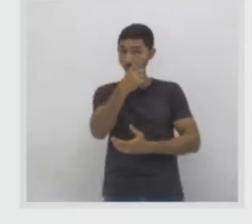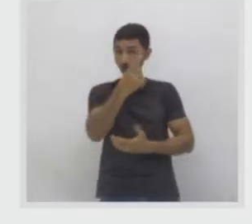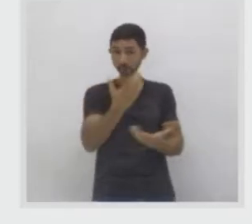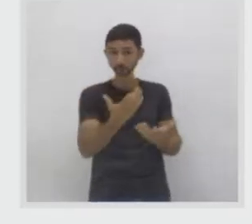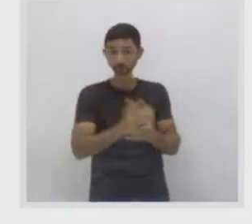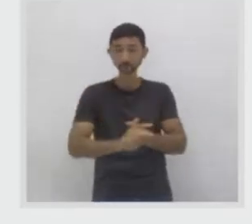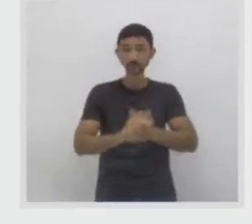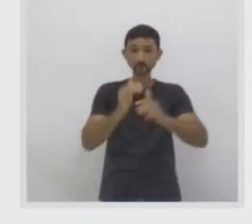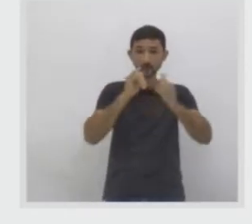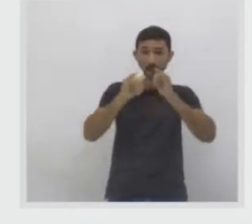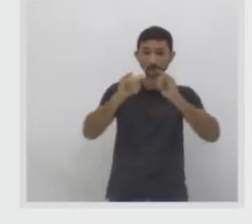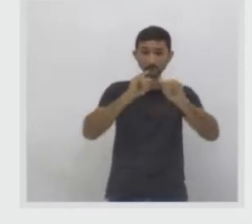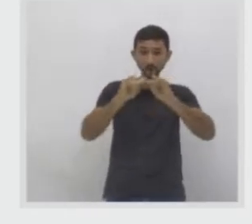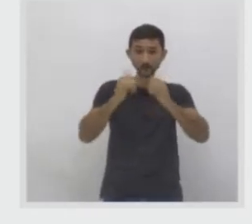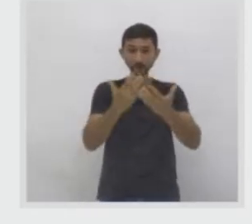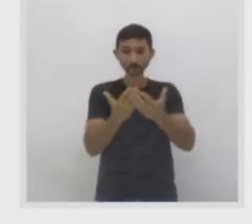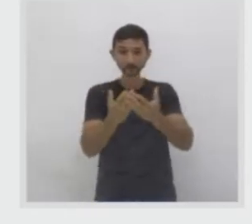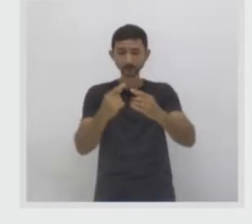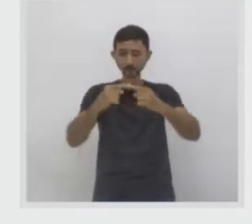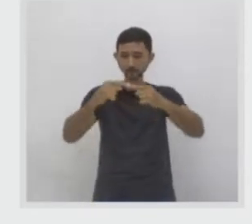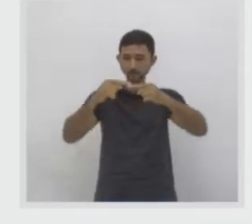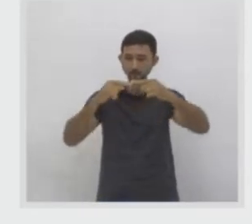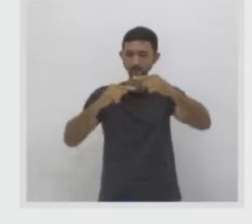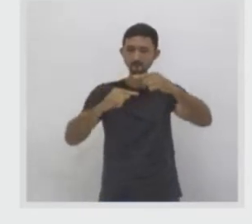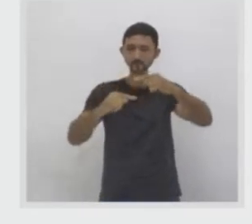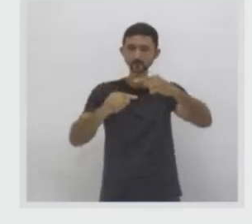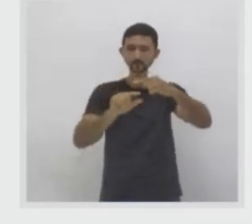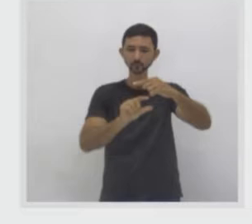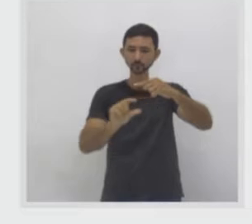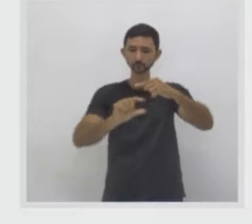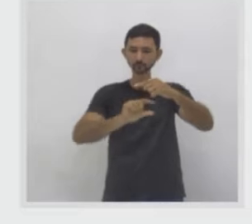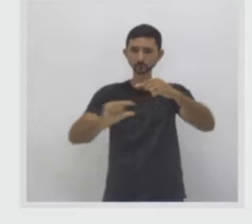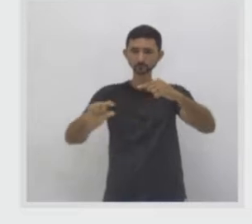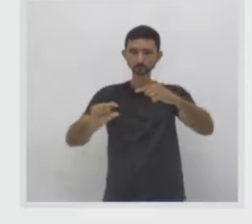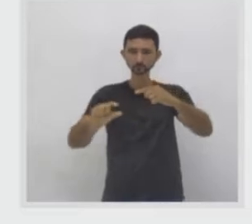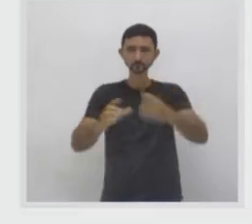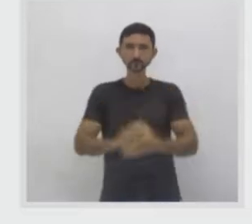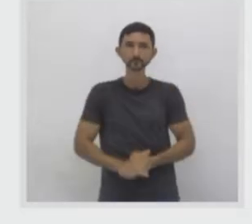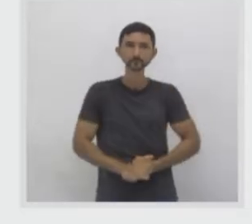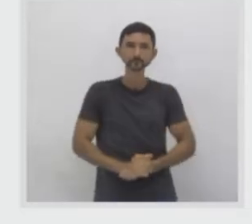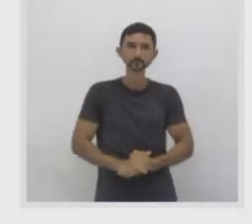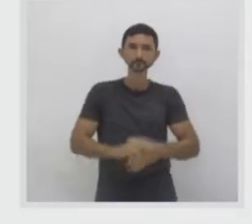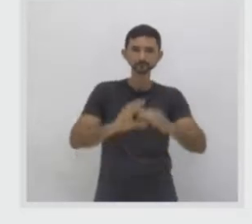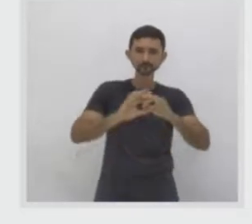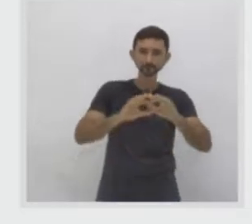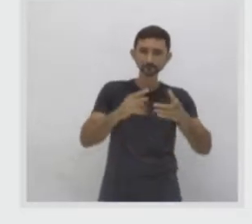essa informaçãozinha logo abaixo do anúncio, escrito disponível em